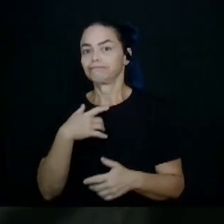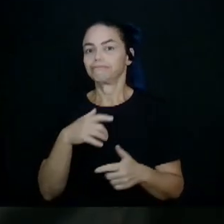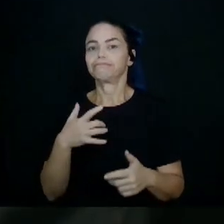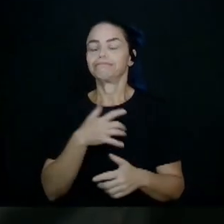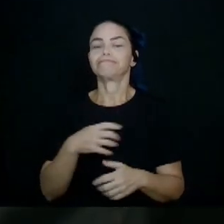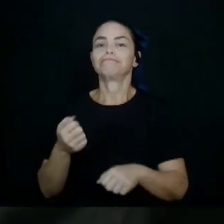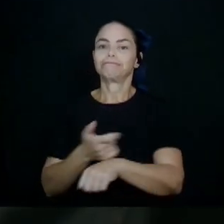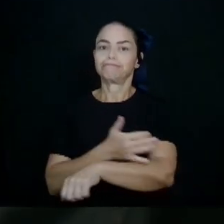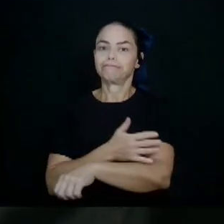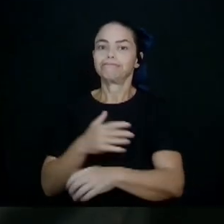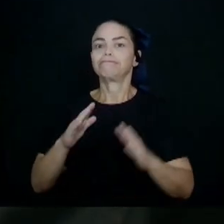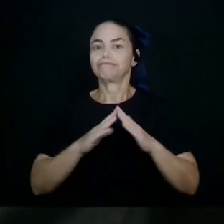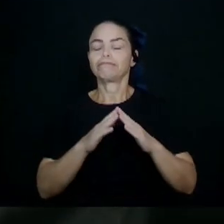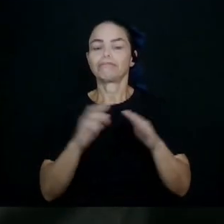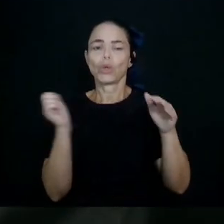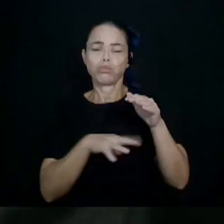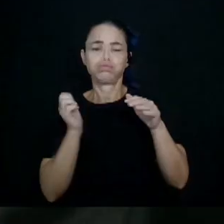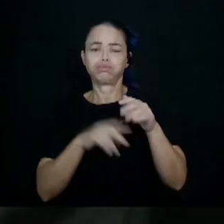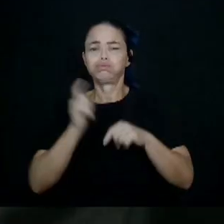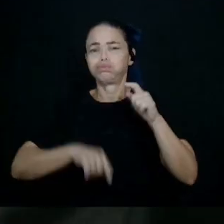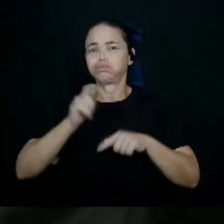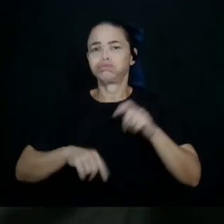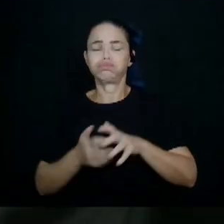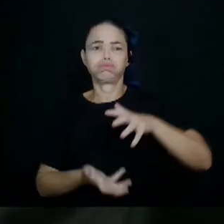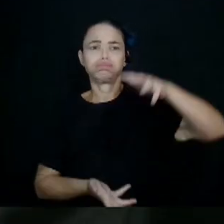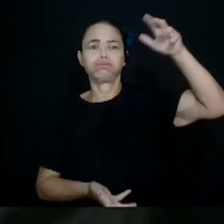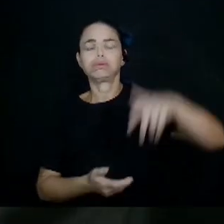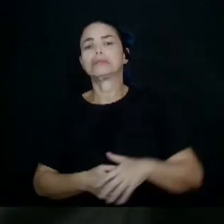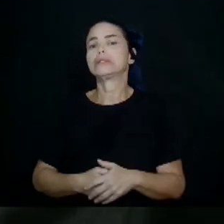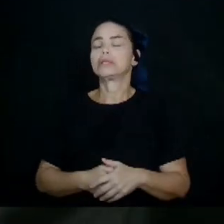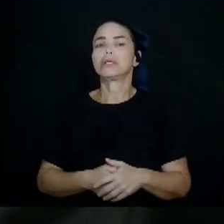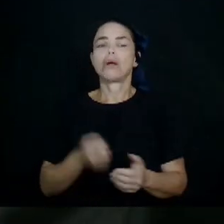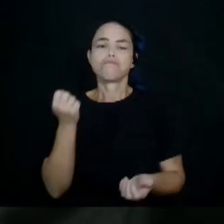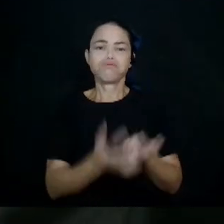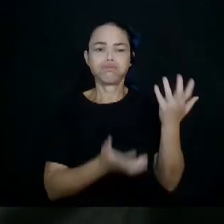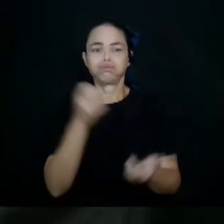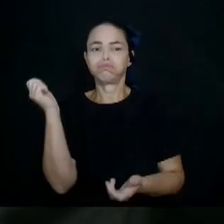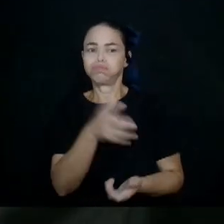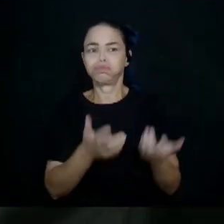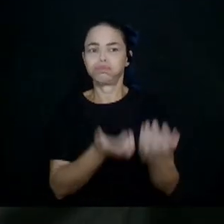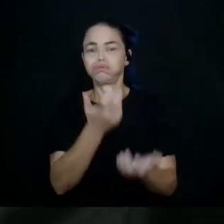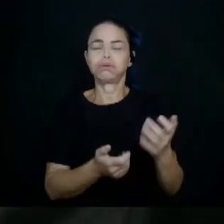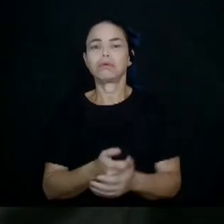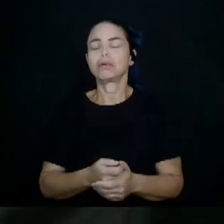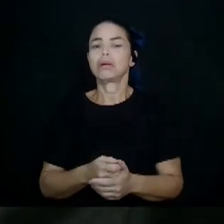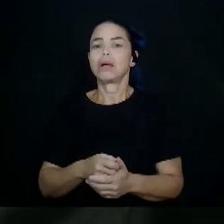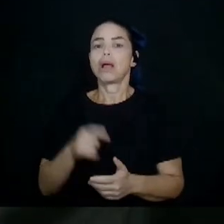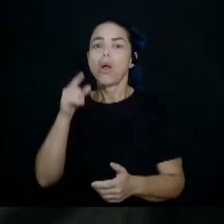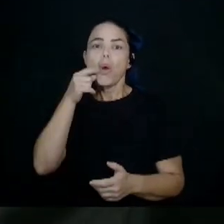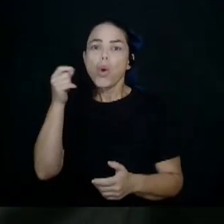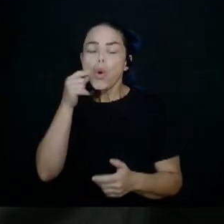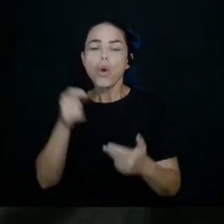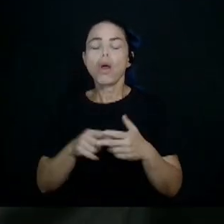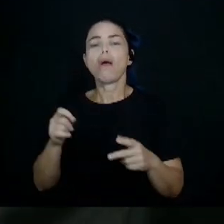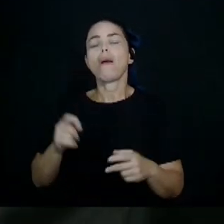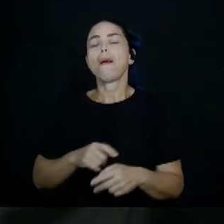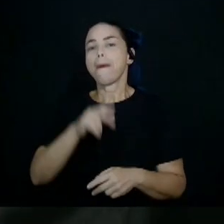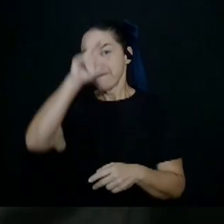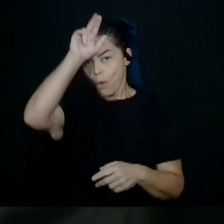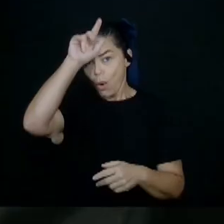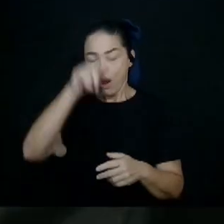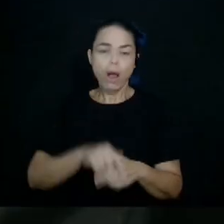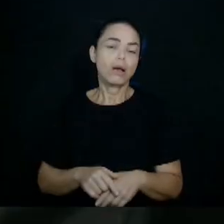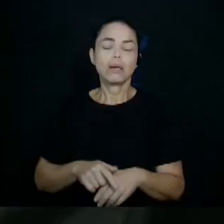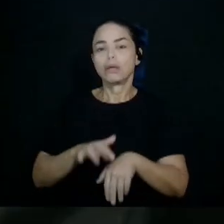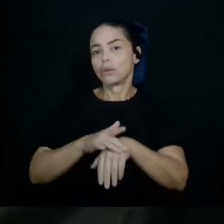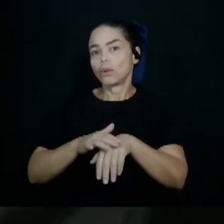com excesso de objetos aumentam o risco de incêndios, infestação de pragas, doenças respiratórias, ou seja,